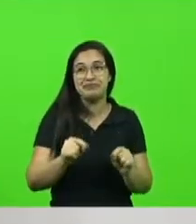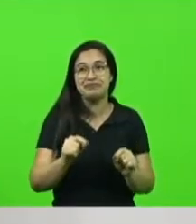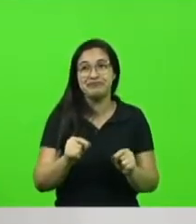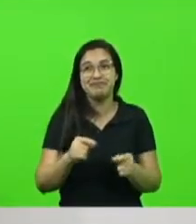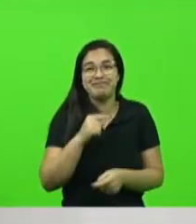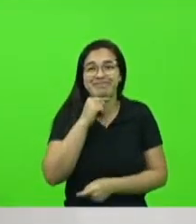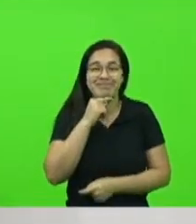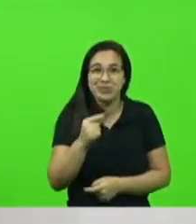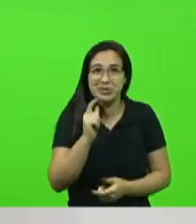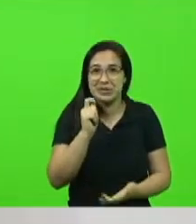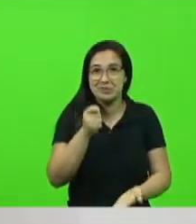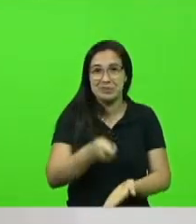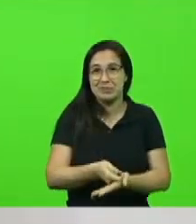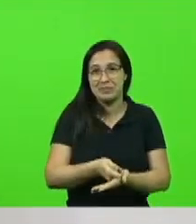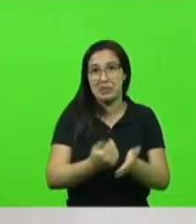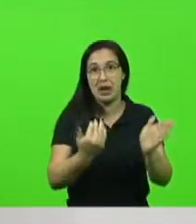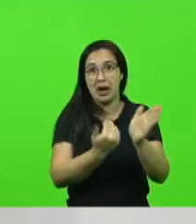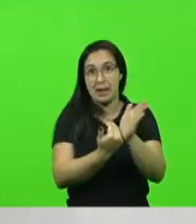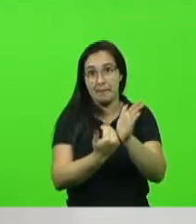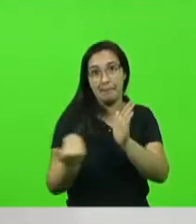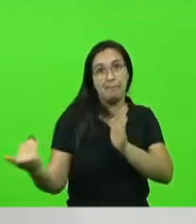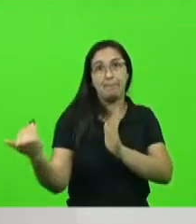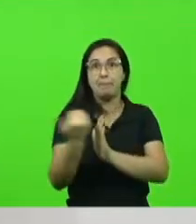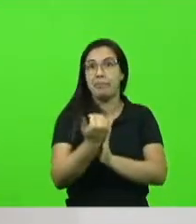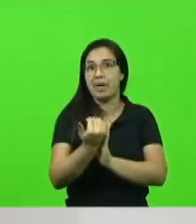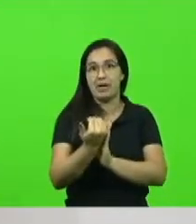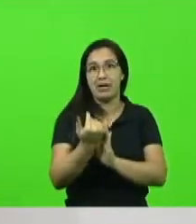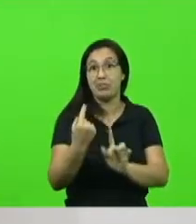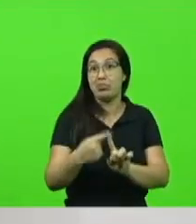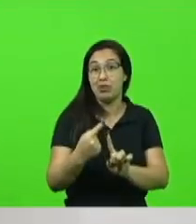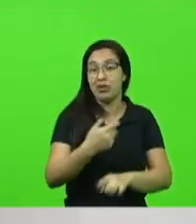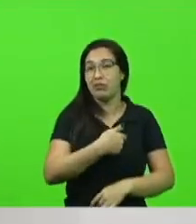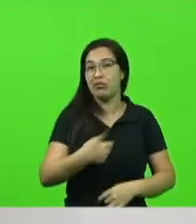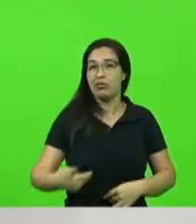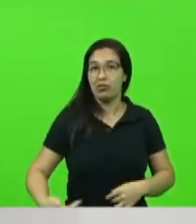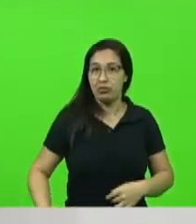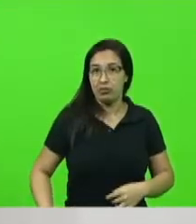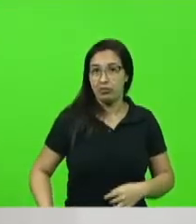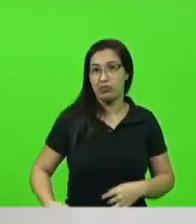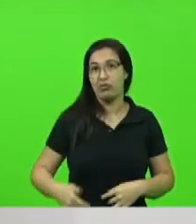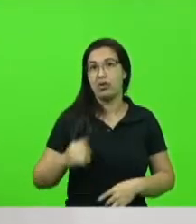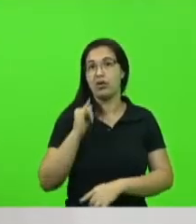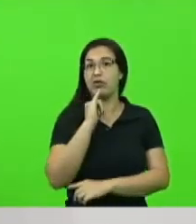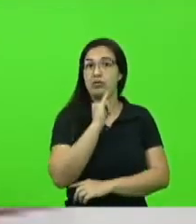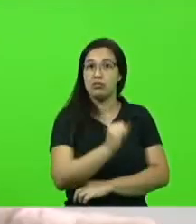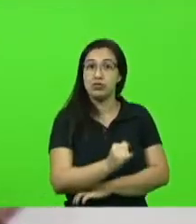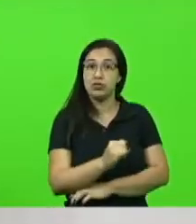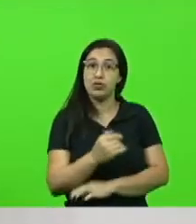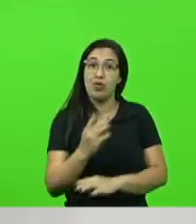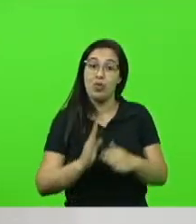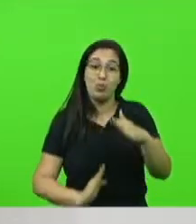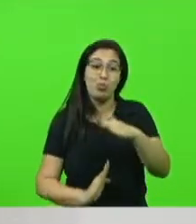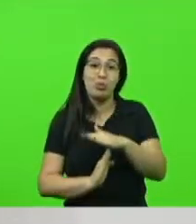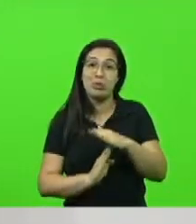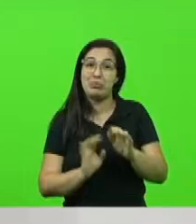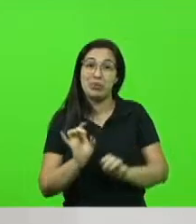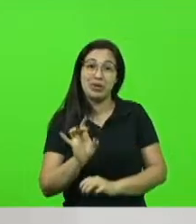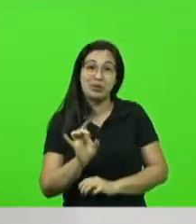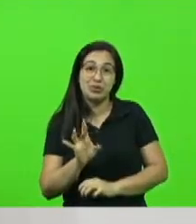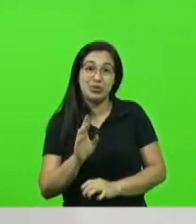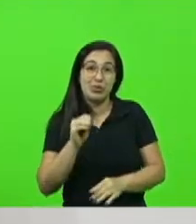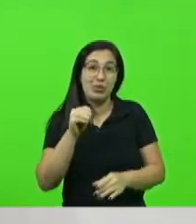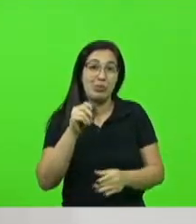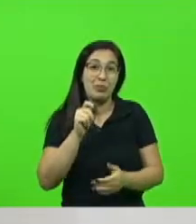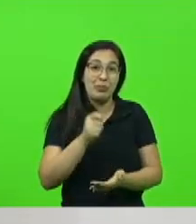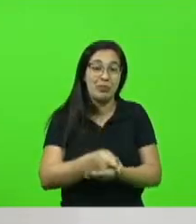condições de elevar aquele valor, porque o governo dizia que aquele era o limite máximo que